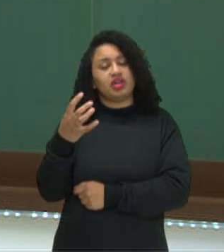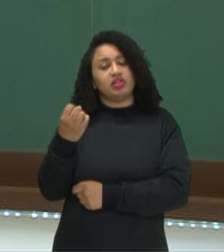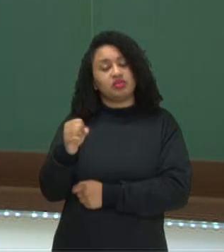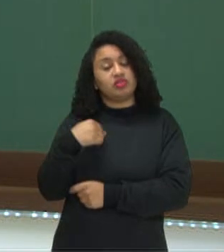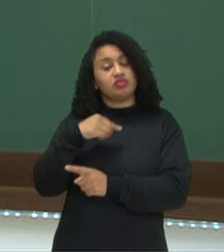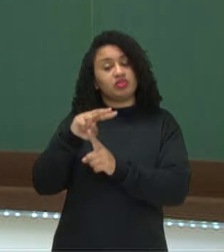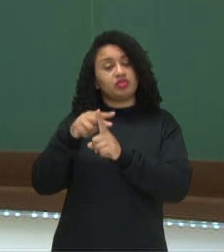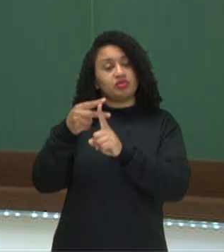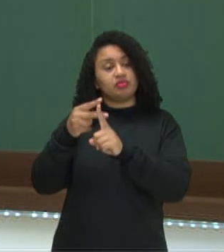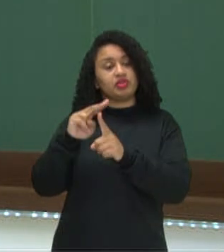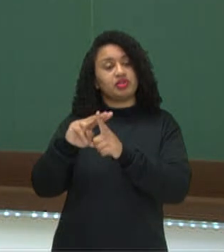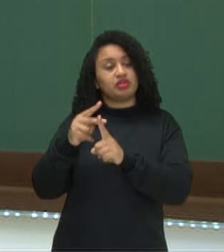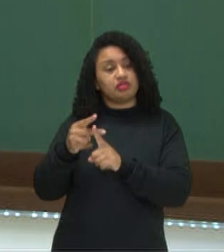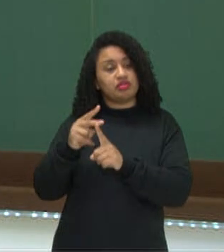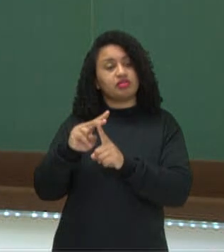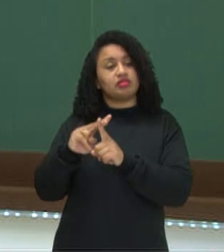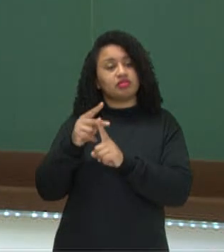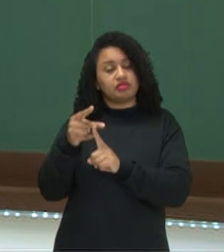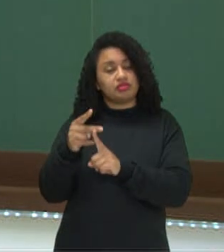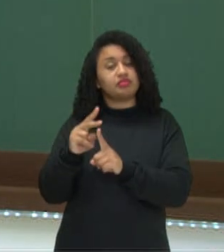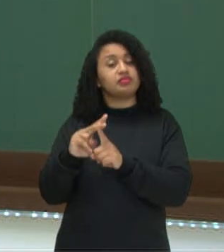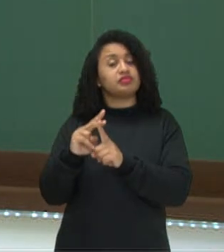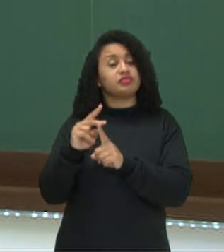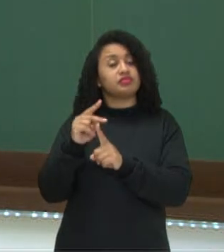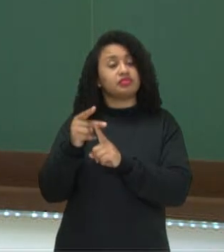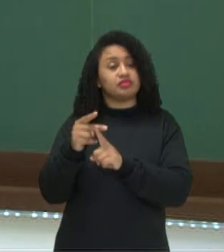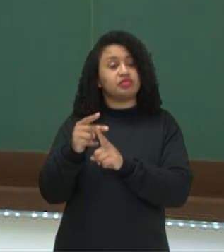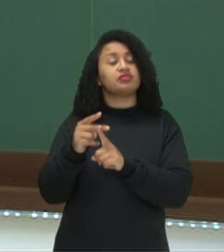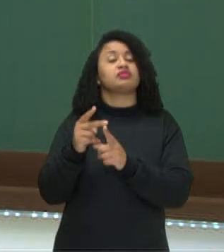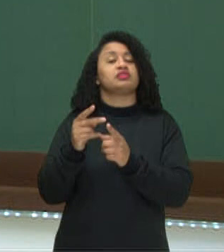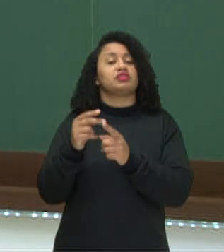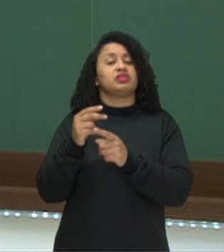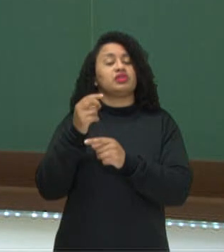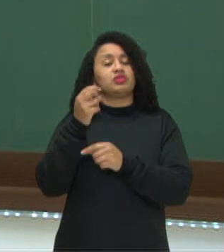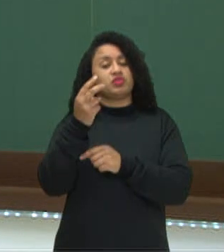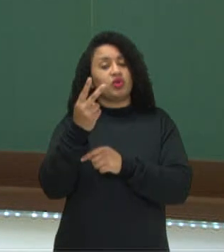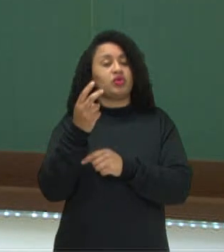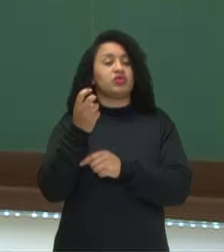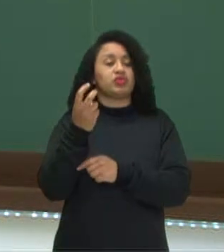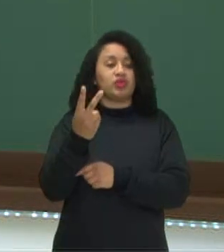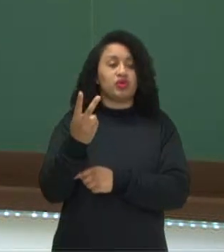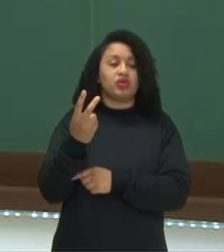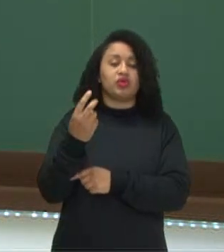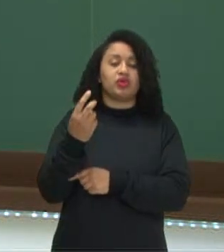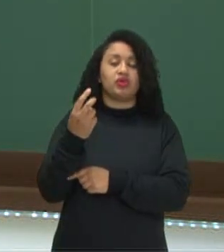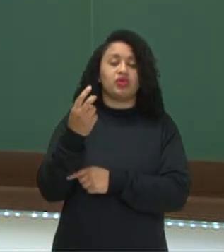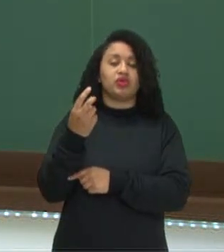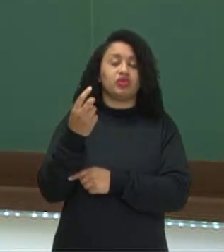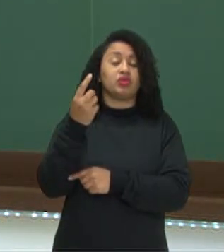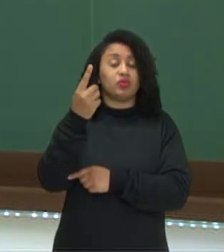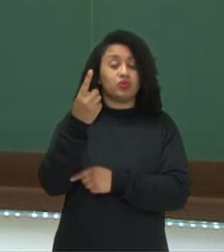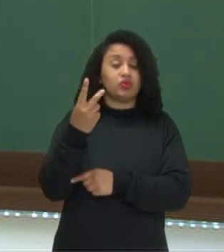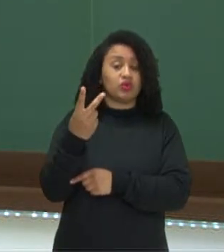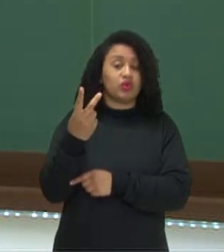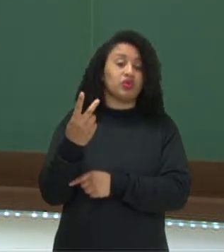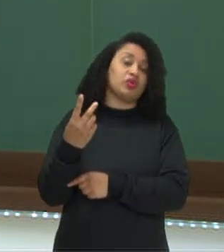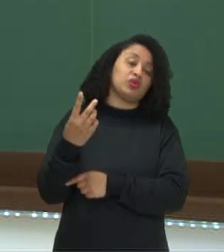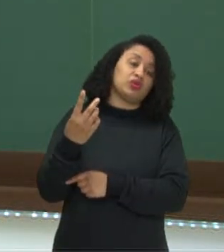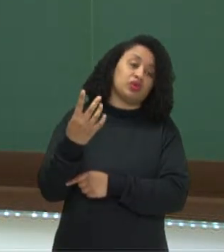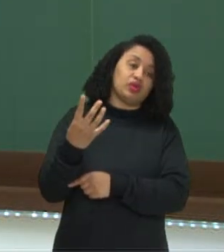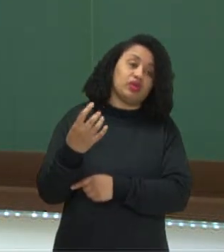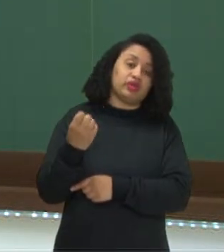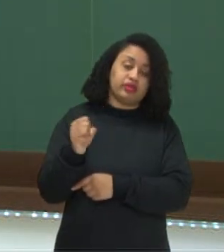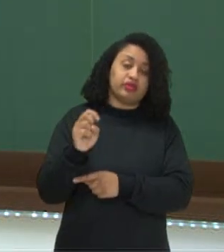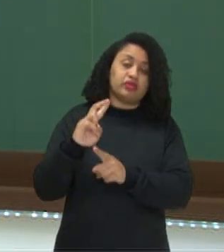né? 1, 2, 2 vezes 2, o dobro 4, 4 vezes 2, 8. E